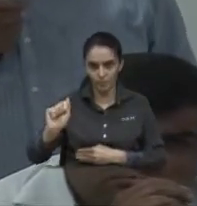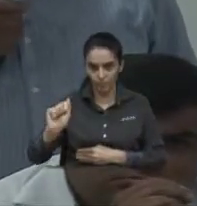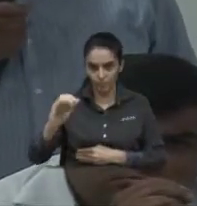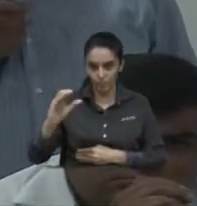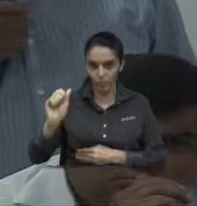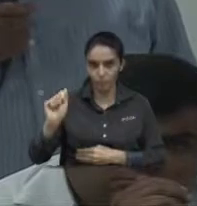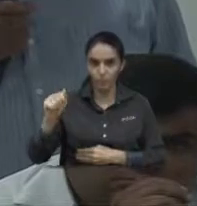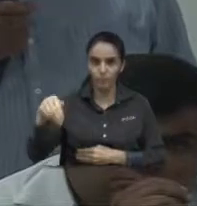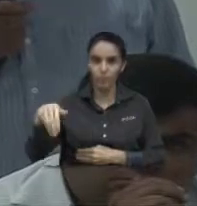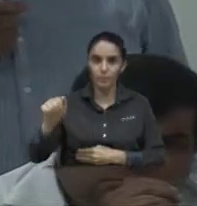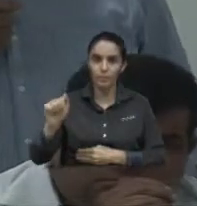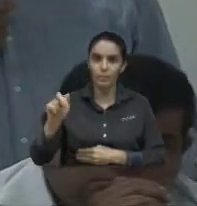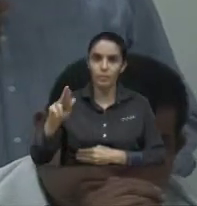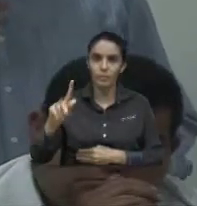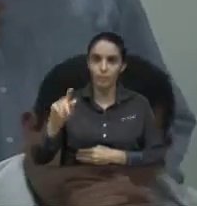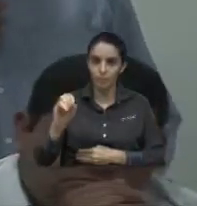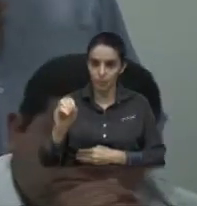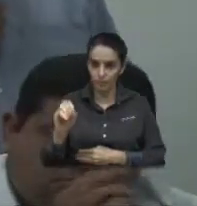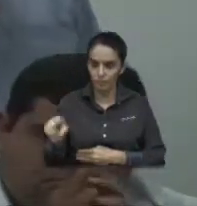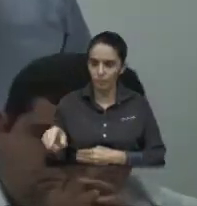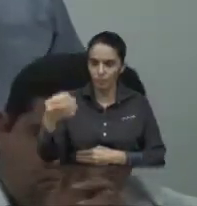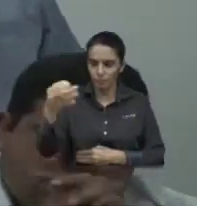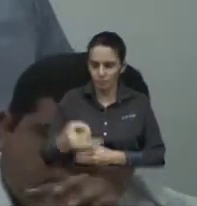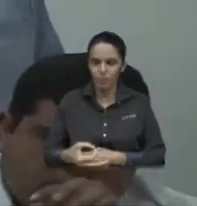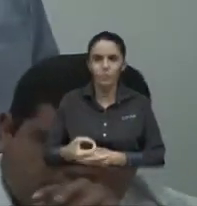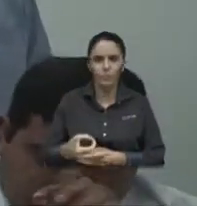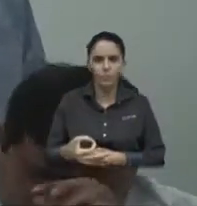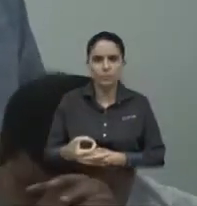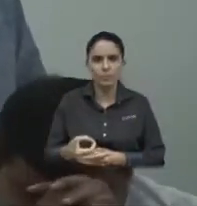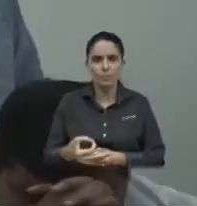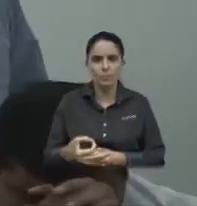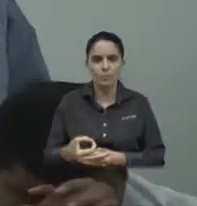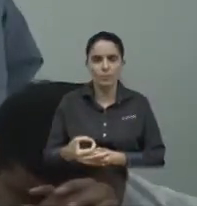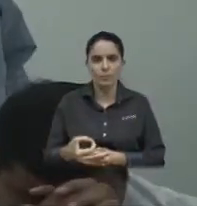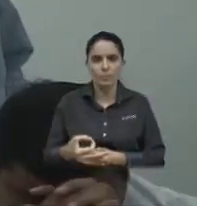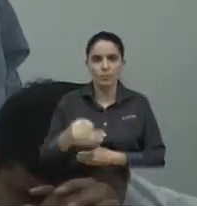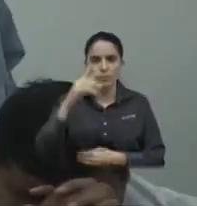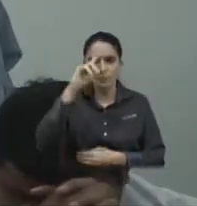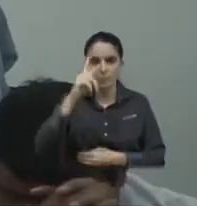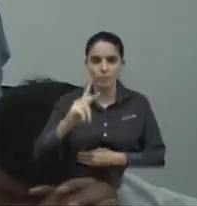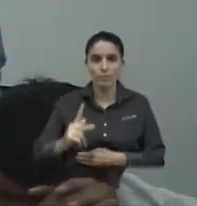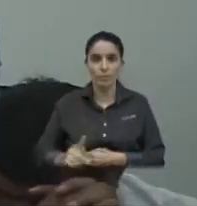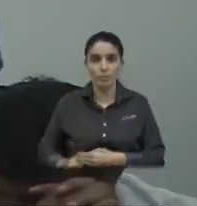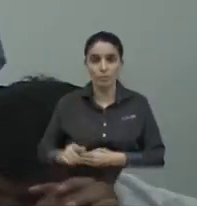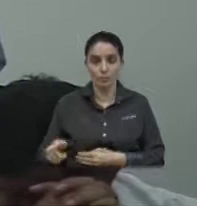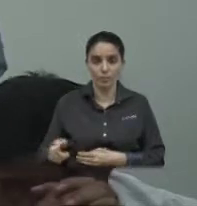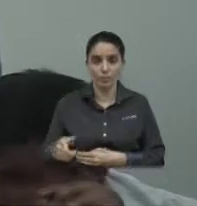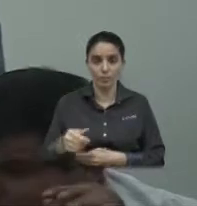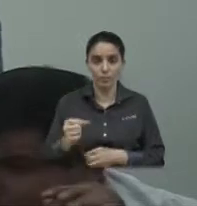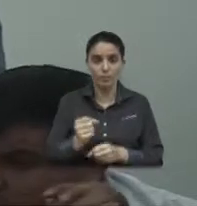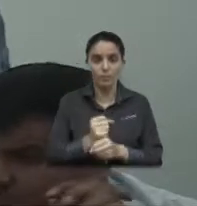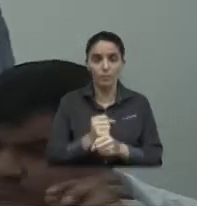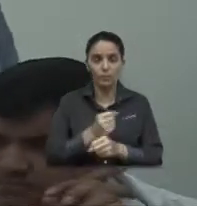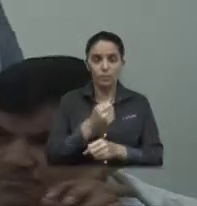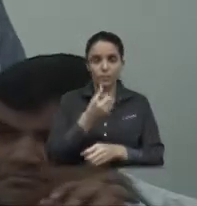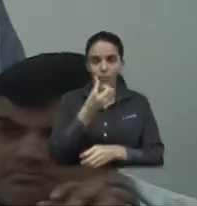digna, honrada, decente, honesta. Foi vereador nos anos 60,